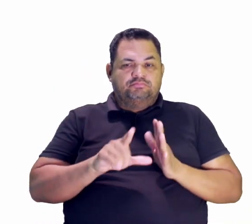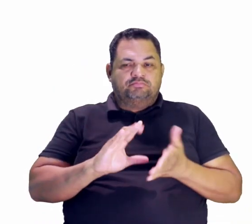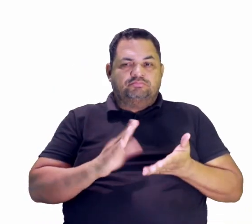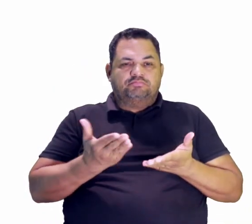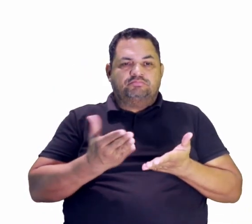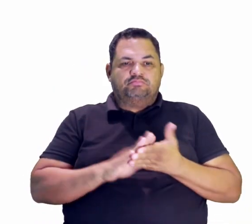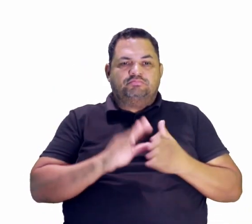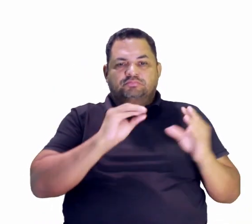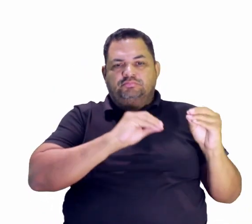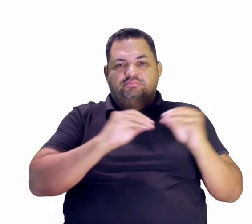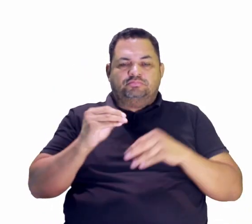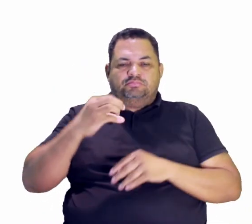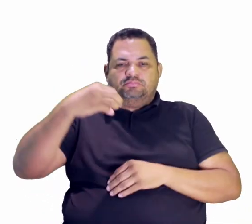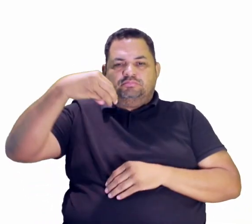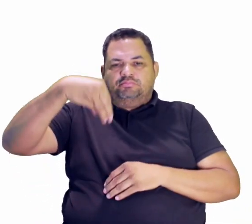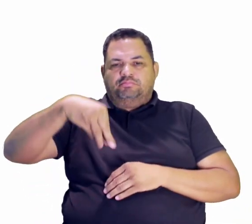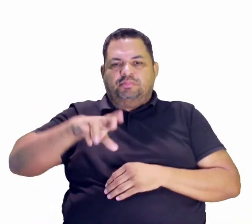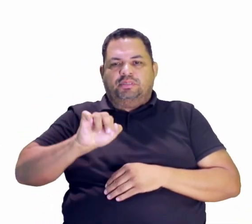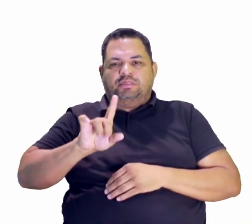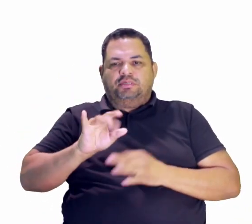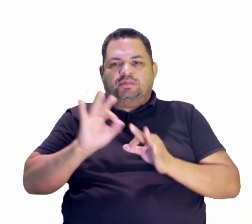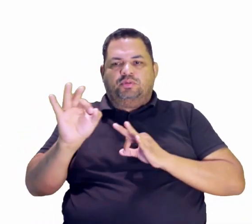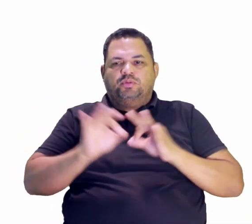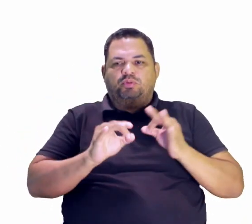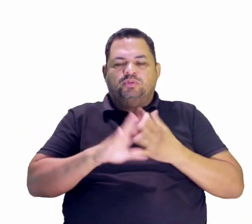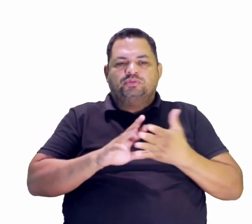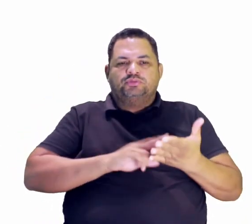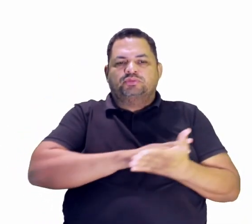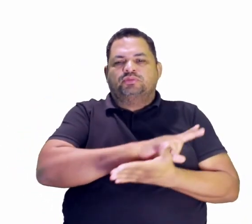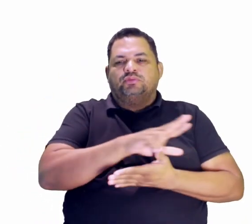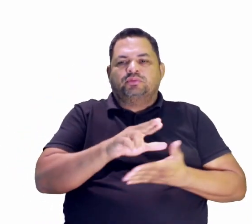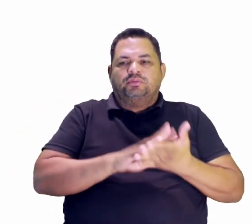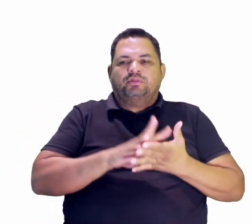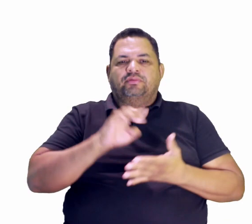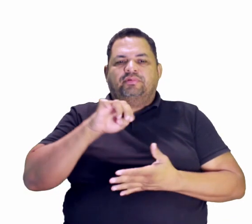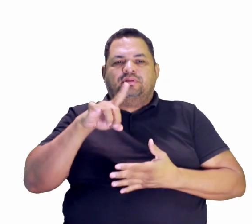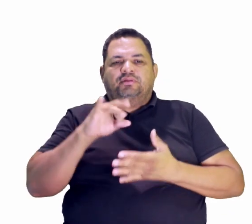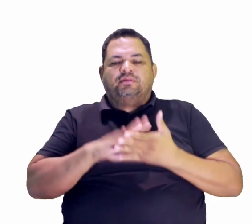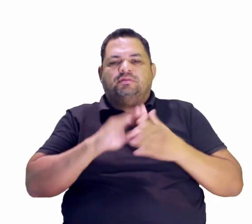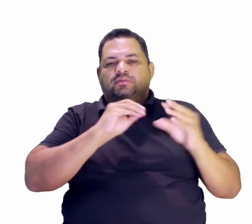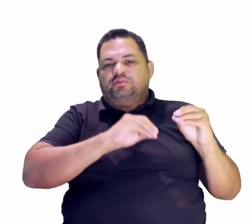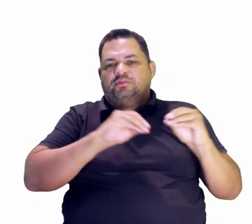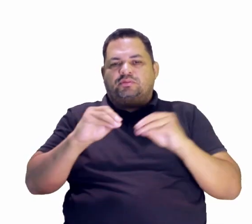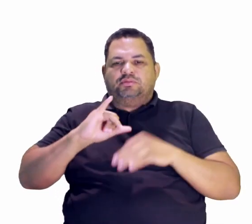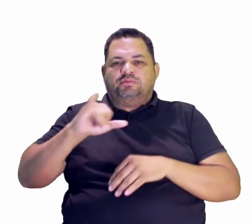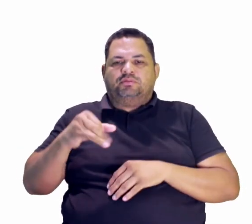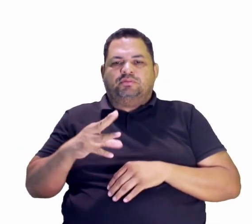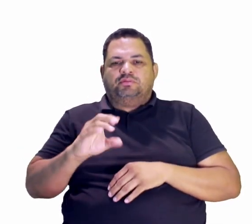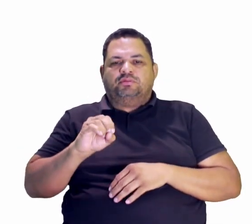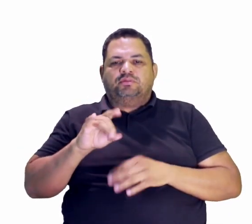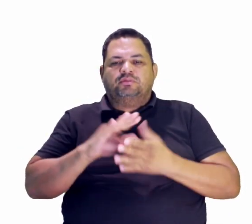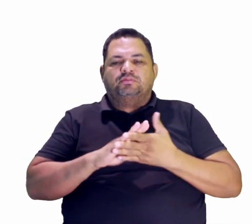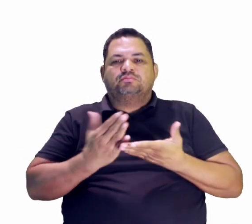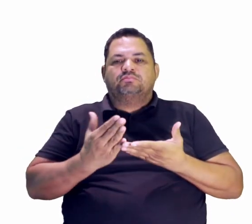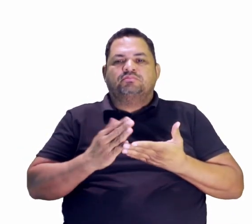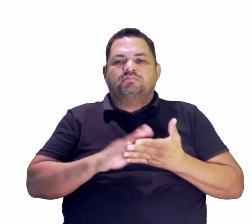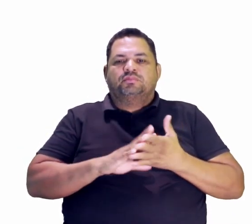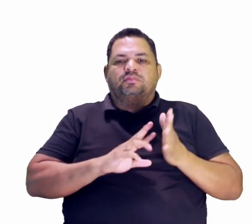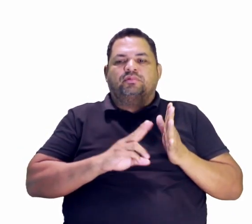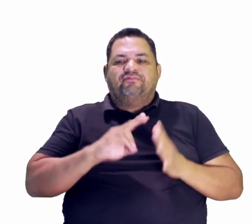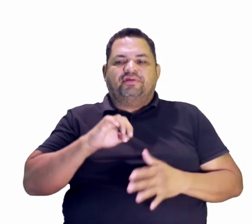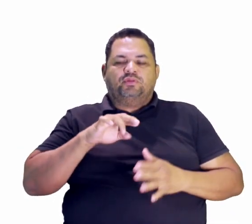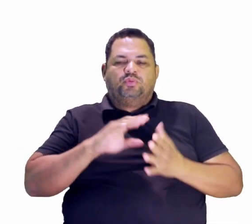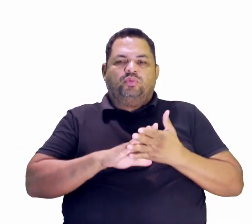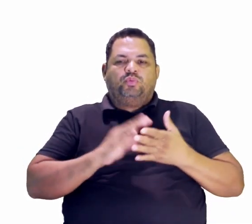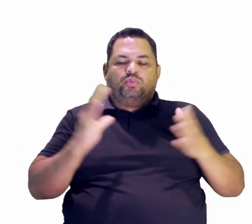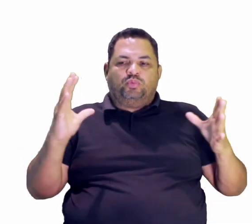considerar que o deslocamento de Maria forma um conjunto de vetores. E o deslocamento de João representa o vetor soma, porque ele ligou